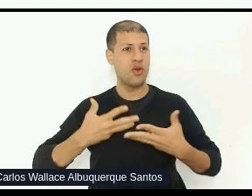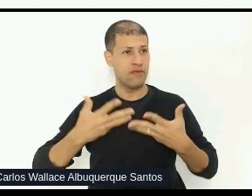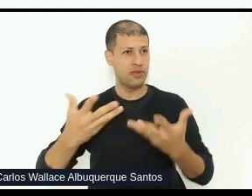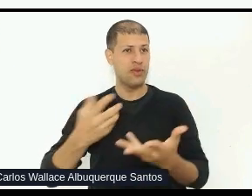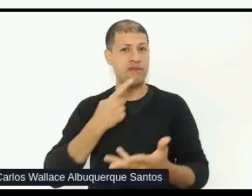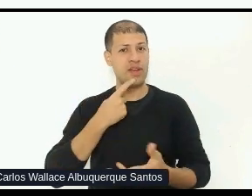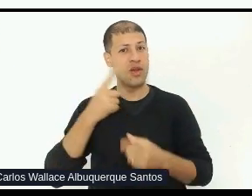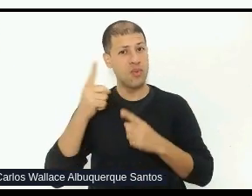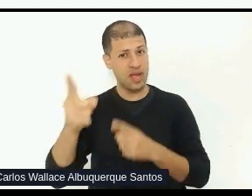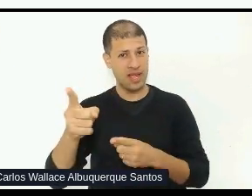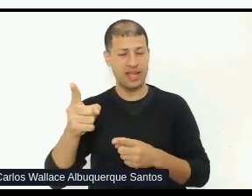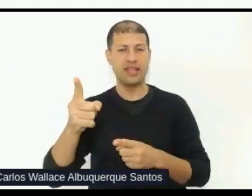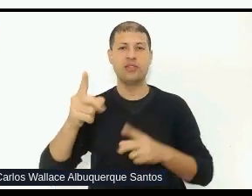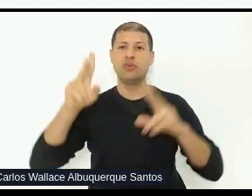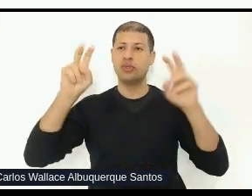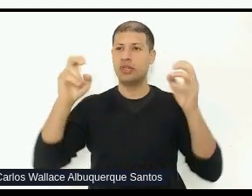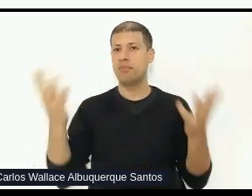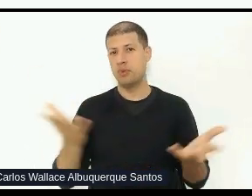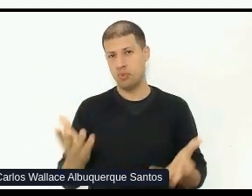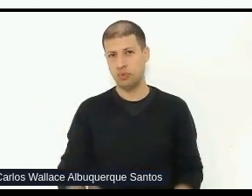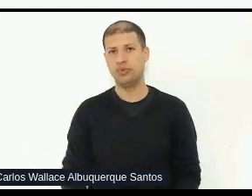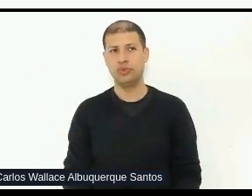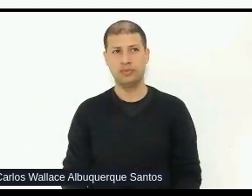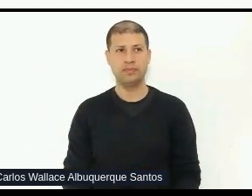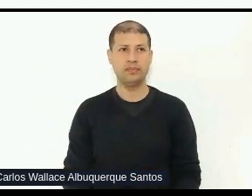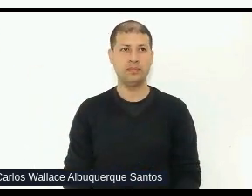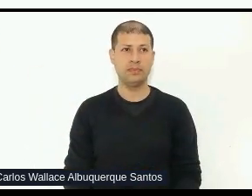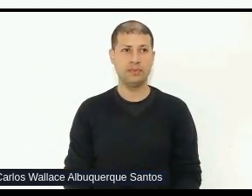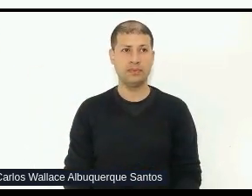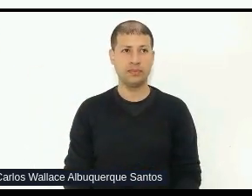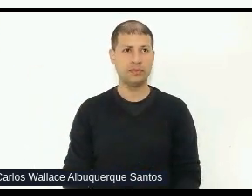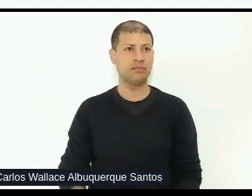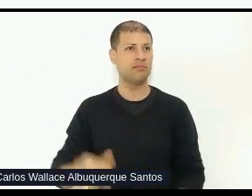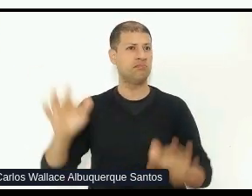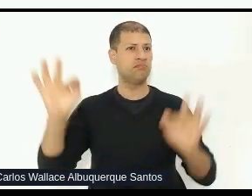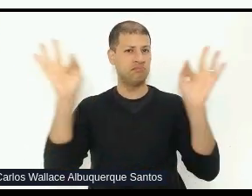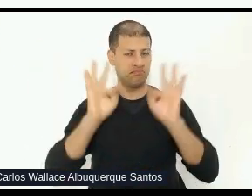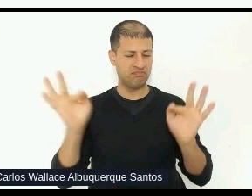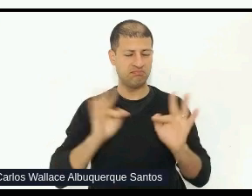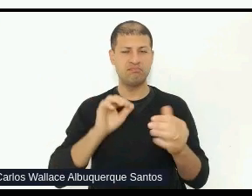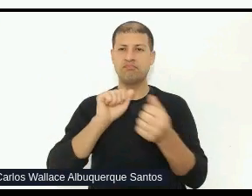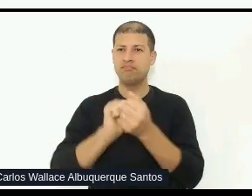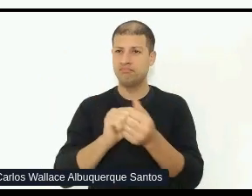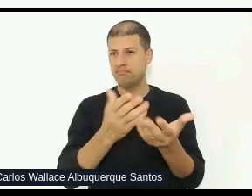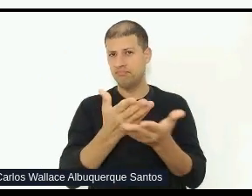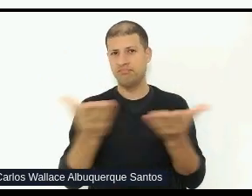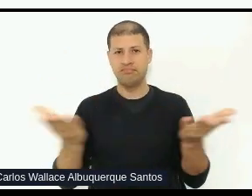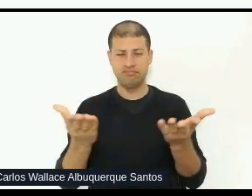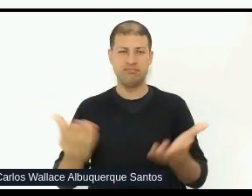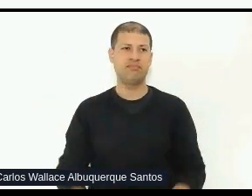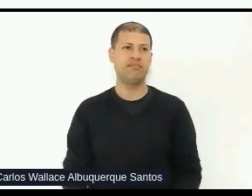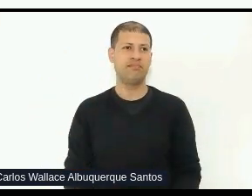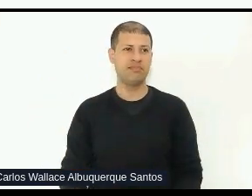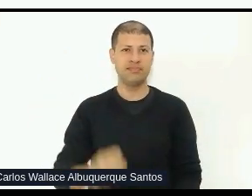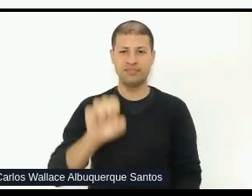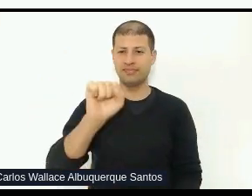ele sobre nosso tema de hoje. E é um prazer estar aqui com vocês. Esdras?